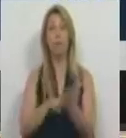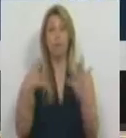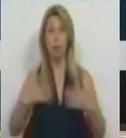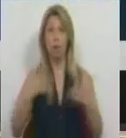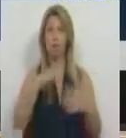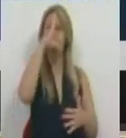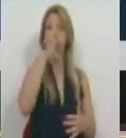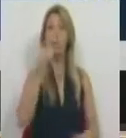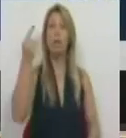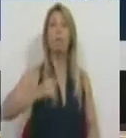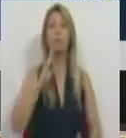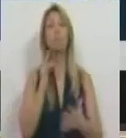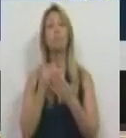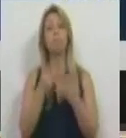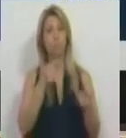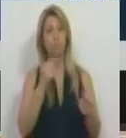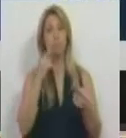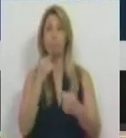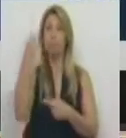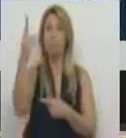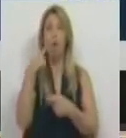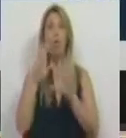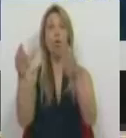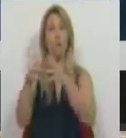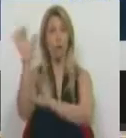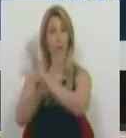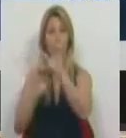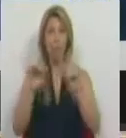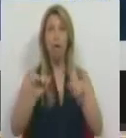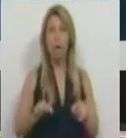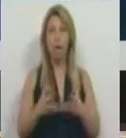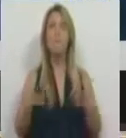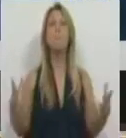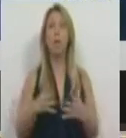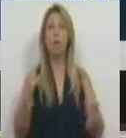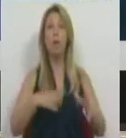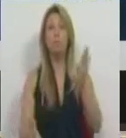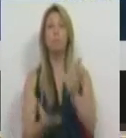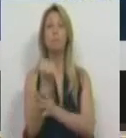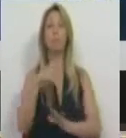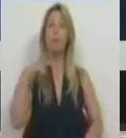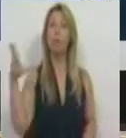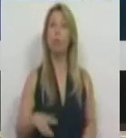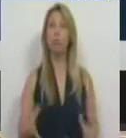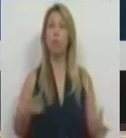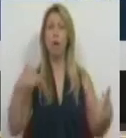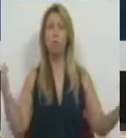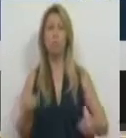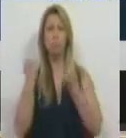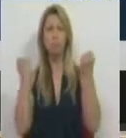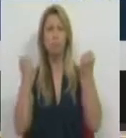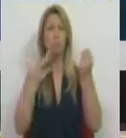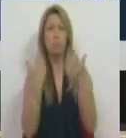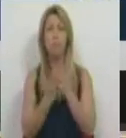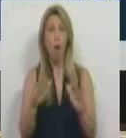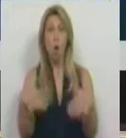Estado, que deve levar ao Conselho Europeu. Aqui está uma maioria para recuperar Portugal e que recusa dar